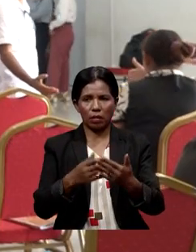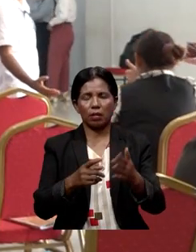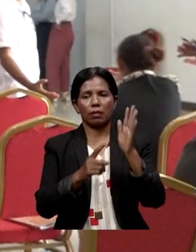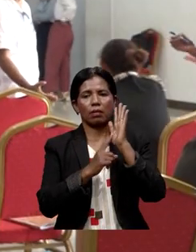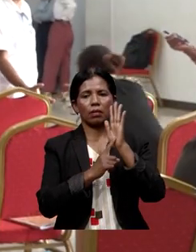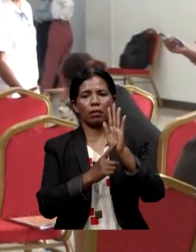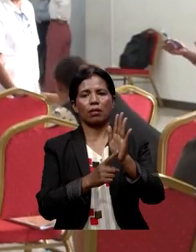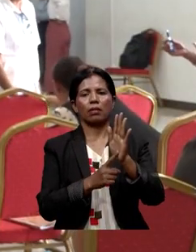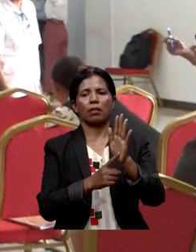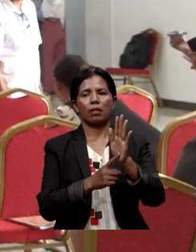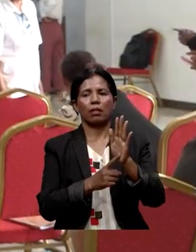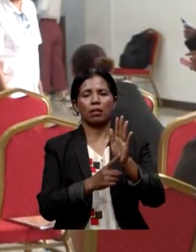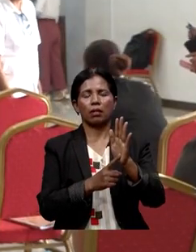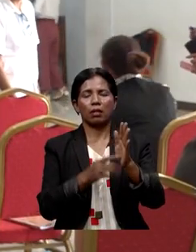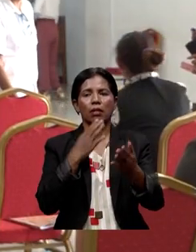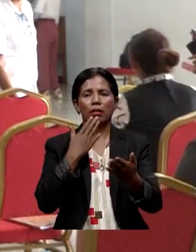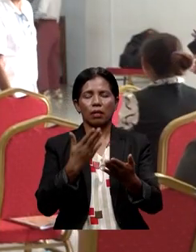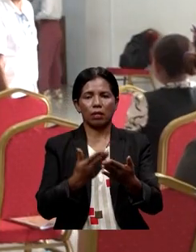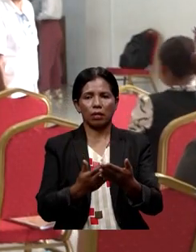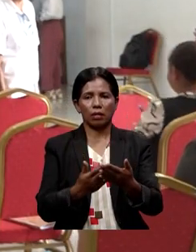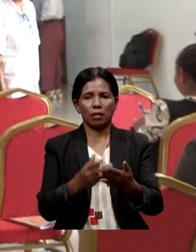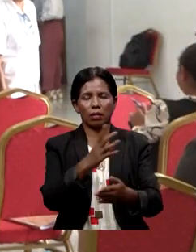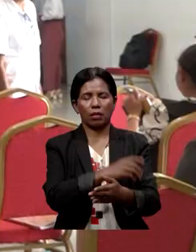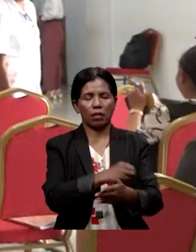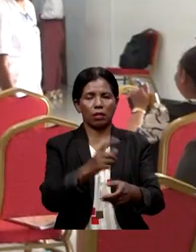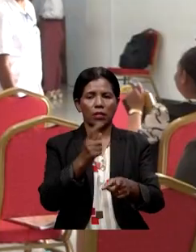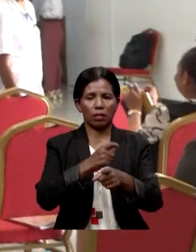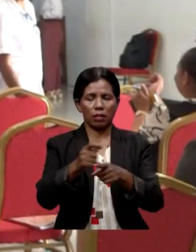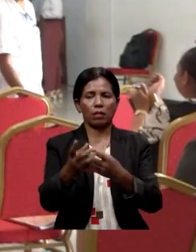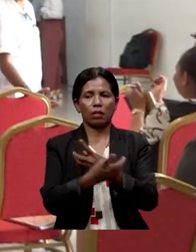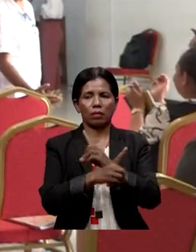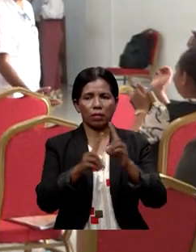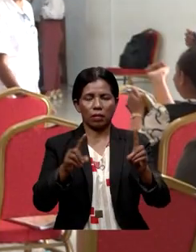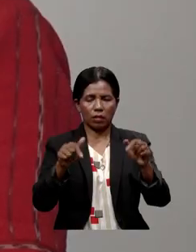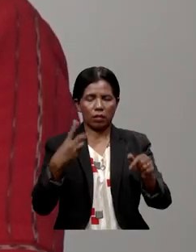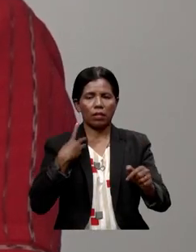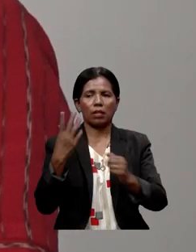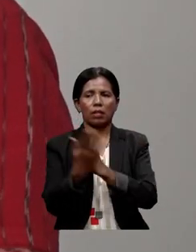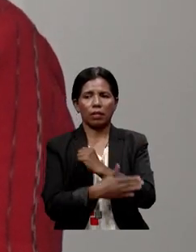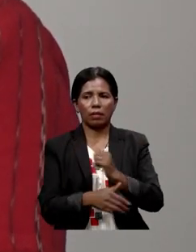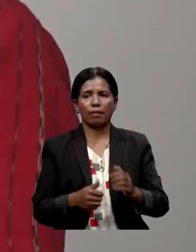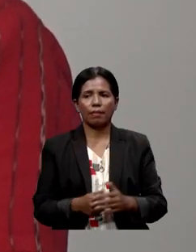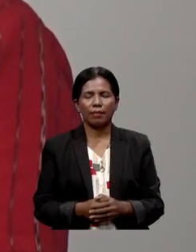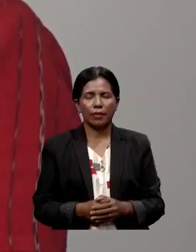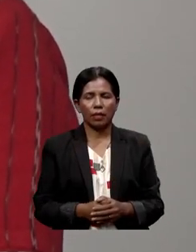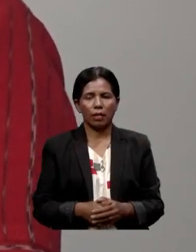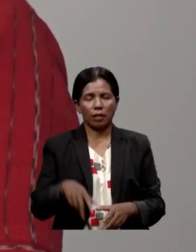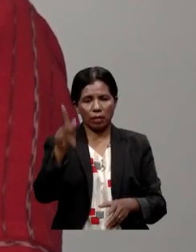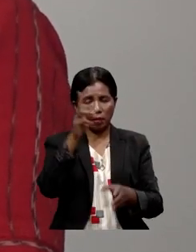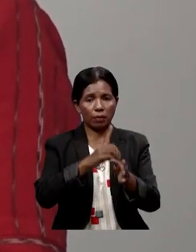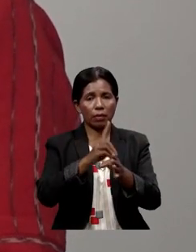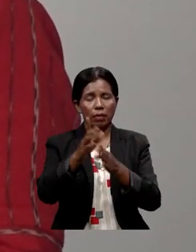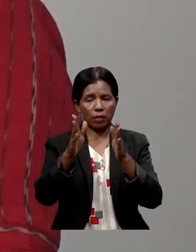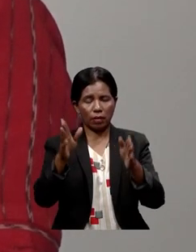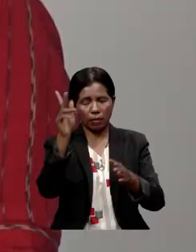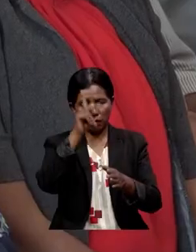esa referencia y buena práctica democracia y tener Coordenadora pesquisador Claudia